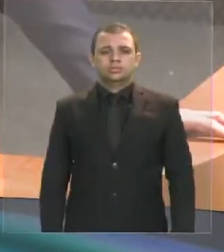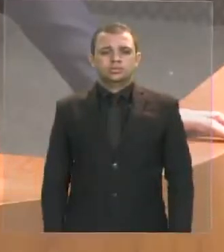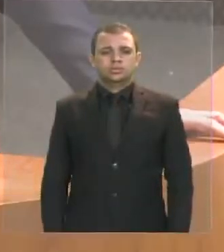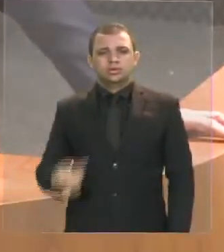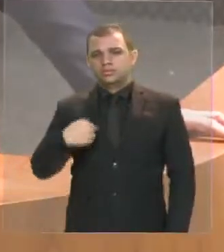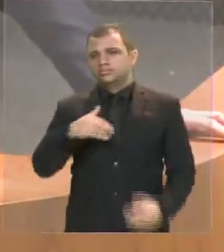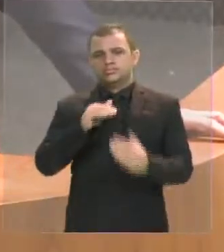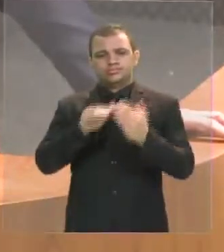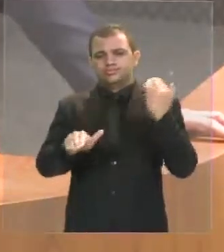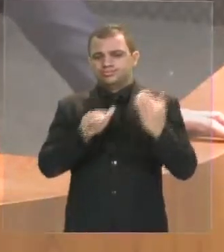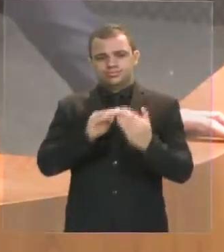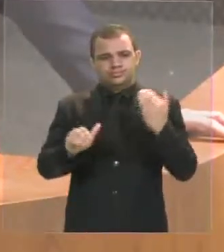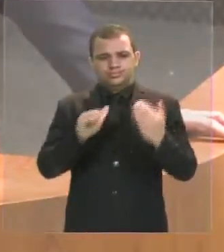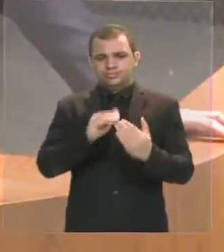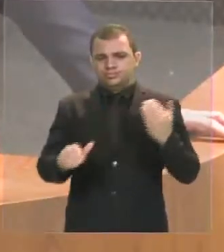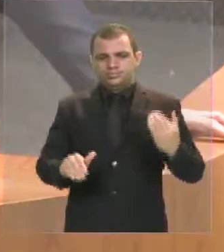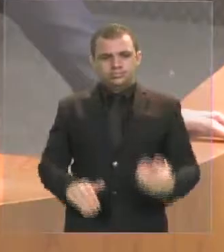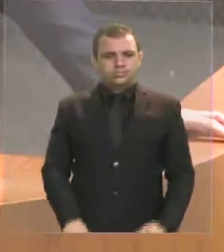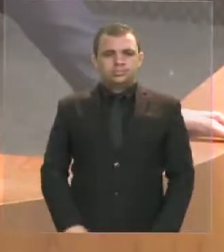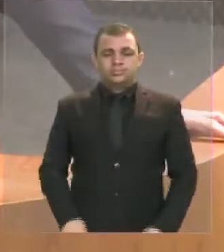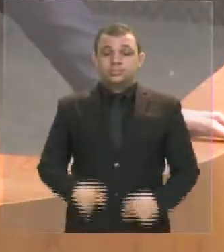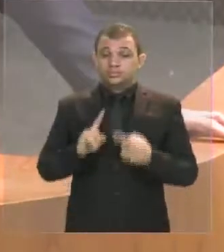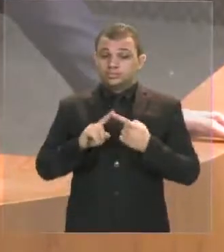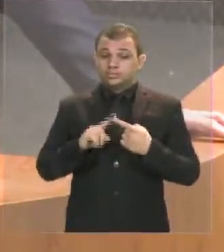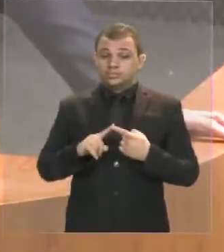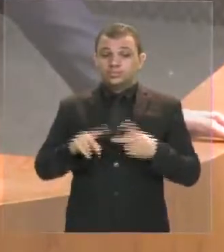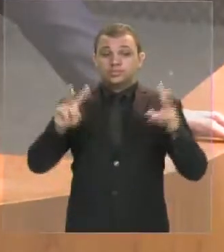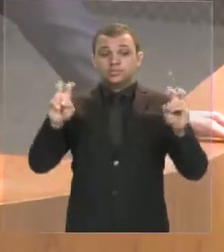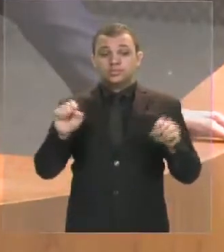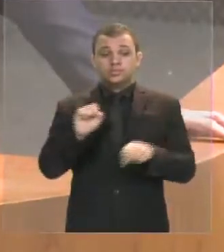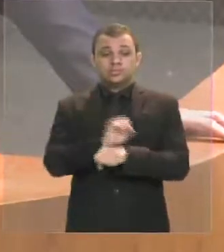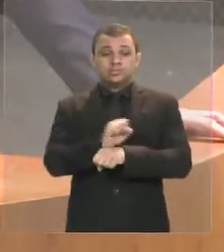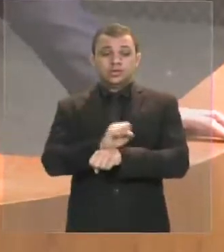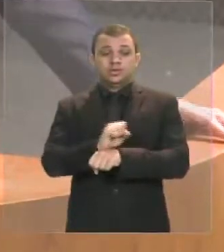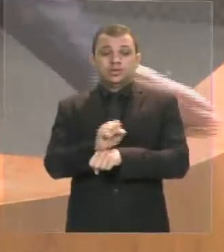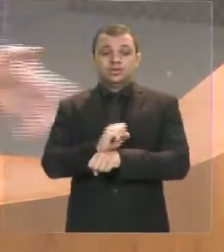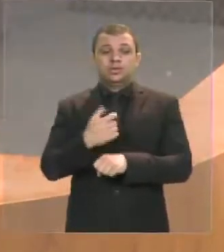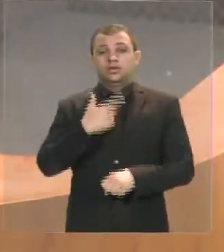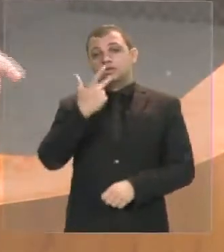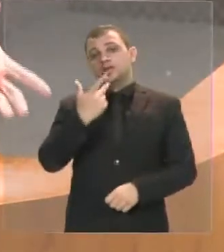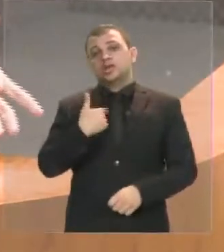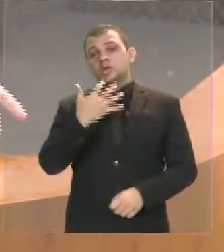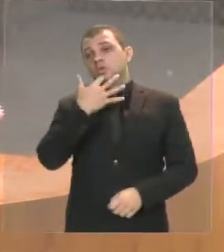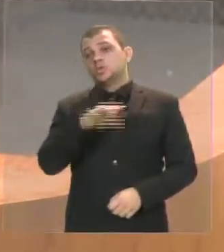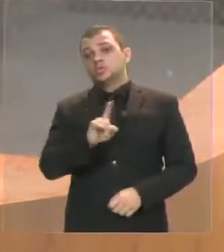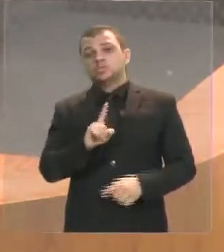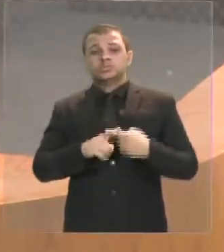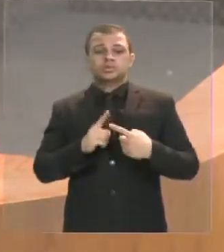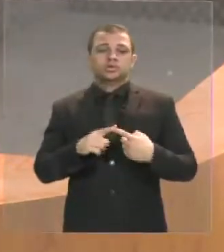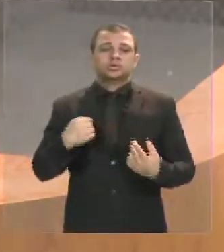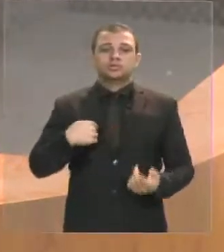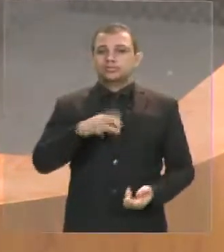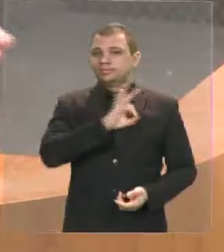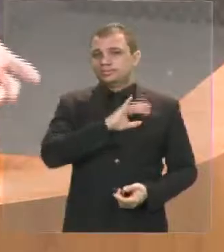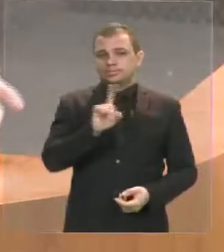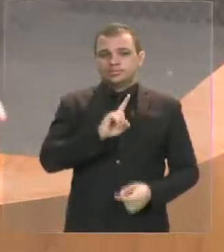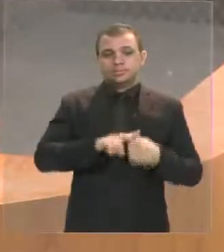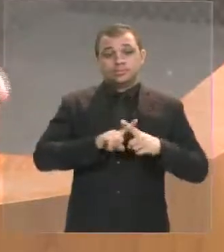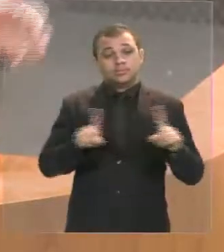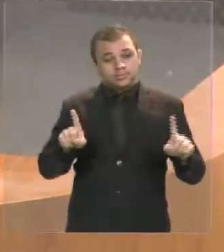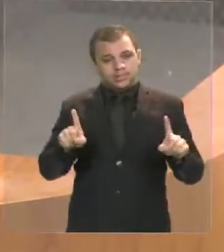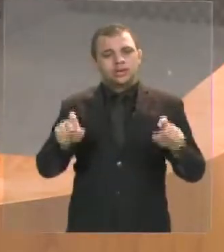discordar. Primeiro, dos carros. Eu não vou dizer que eu não tenho conhecimento, porque eu não sou policial, mas que o